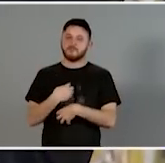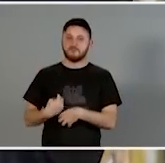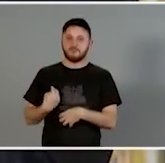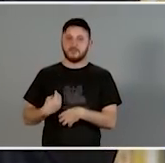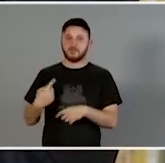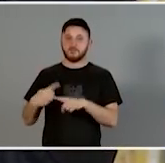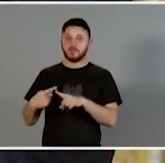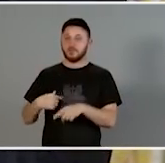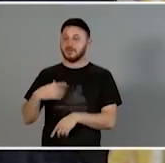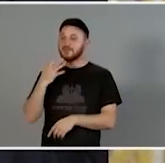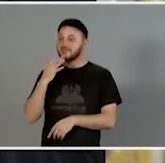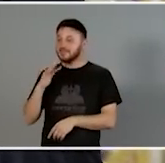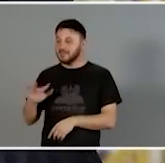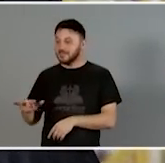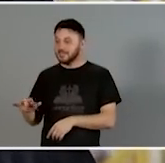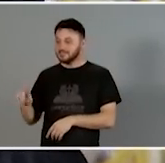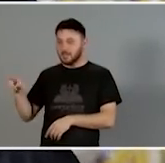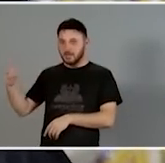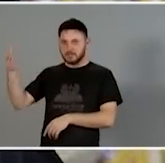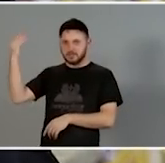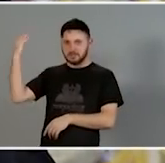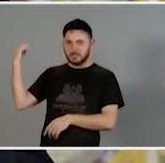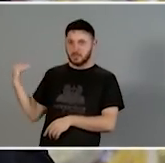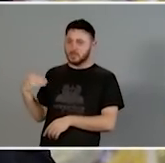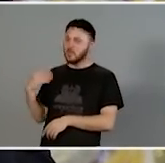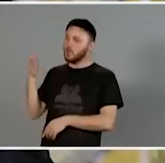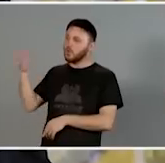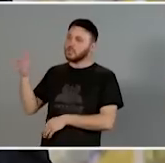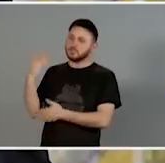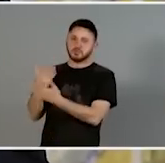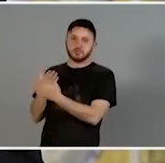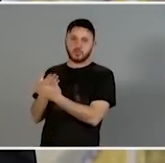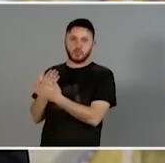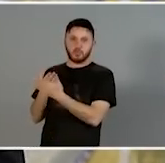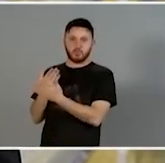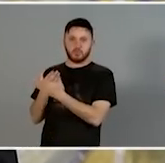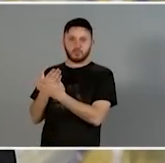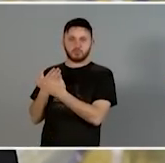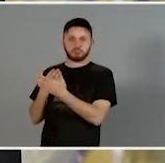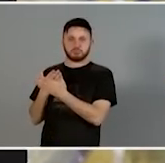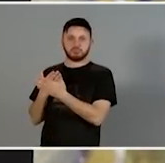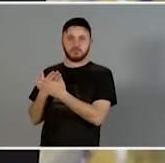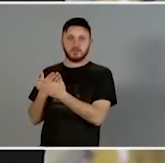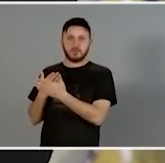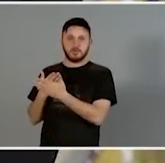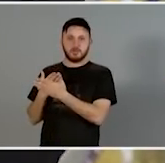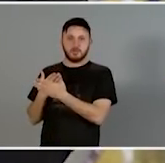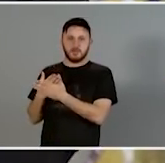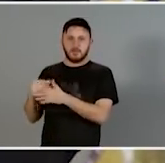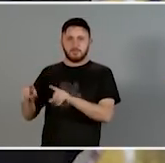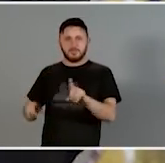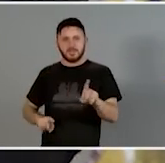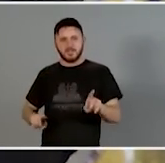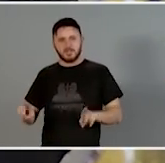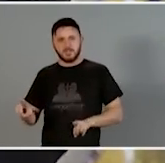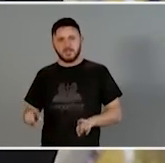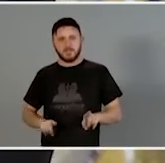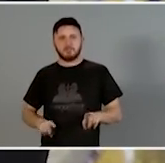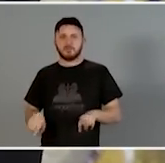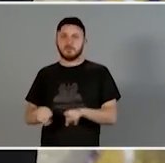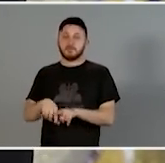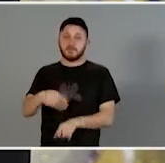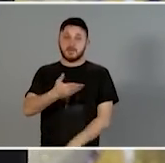pequeno, lá no interior, eu ia para a escola. E os meus primos e